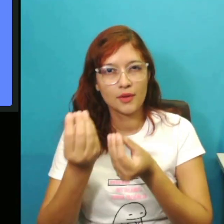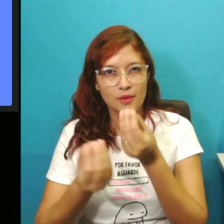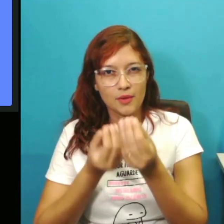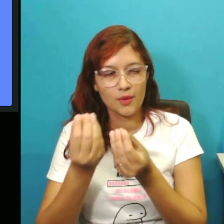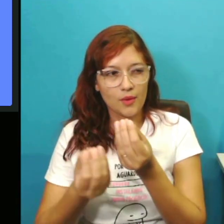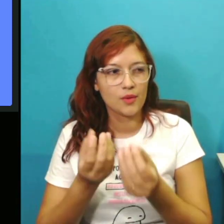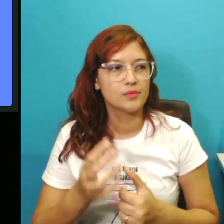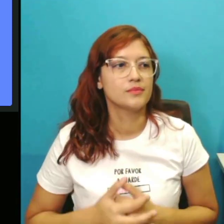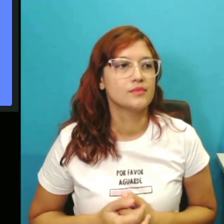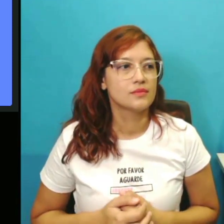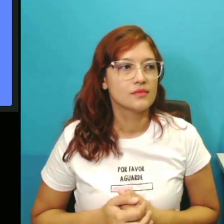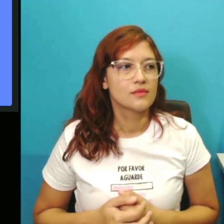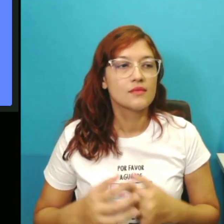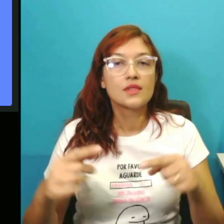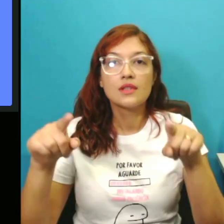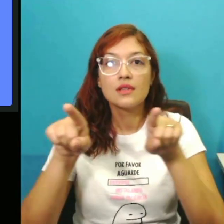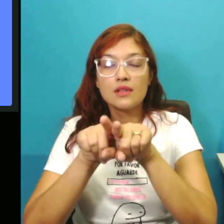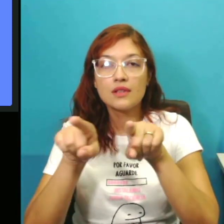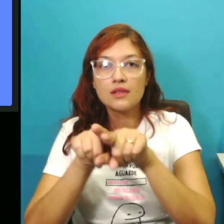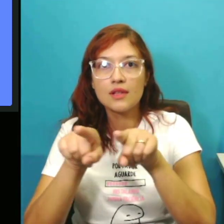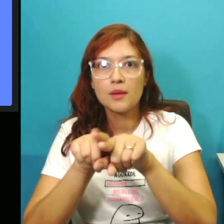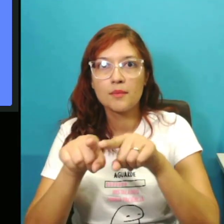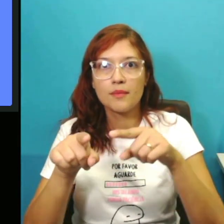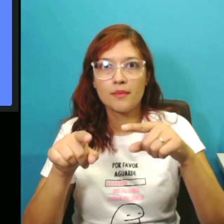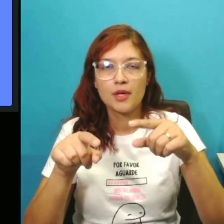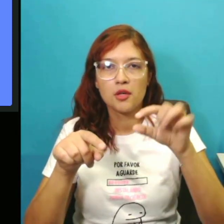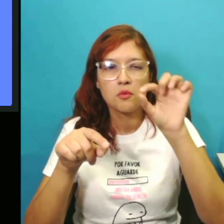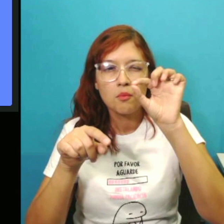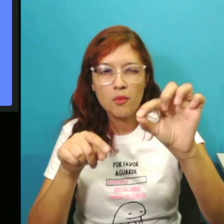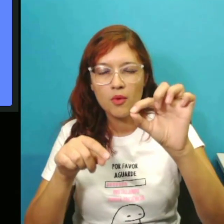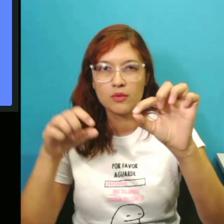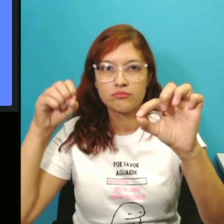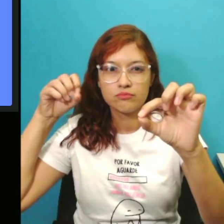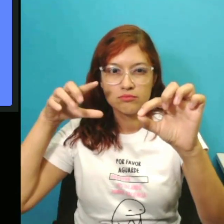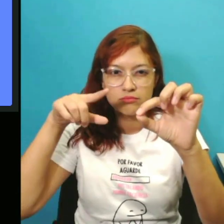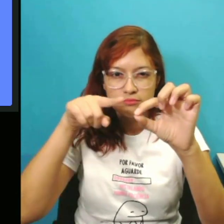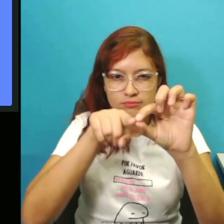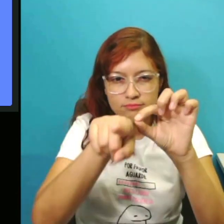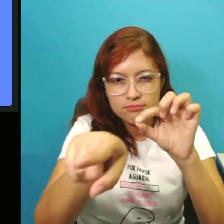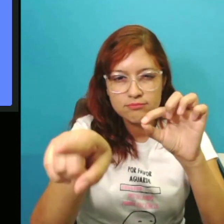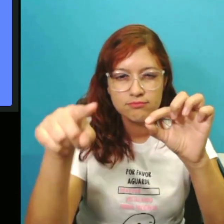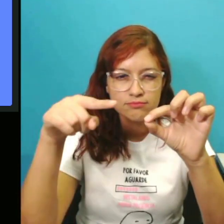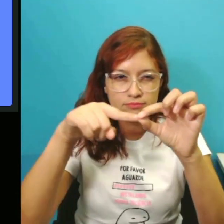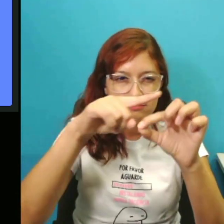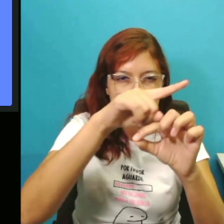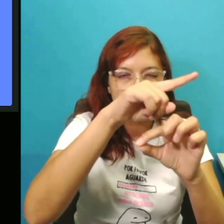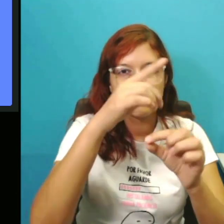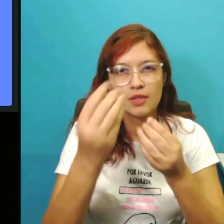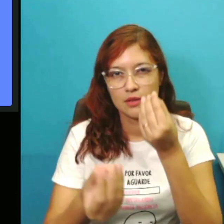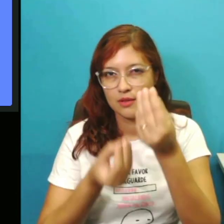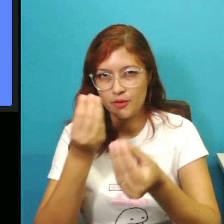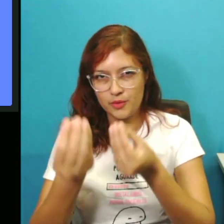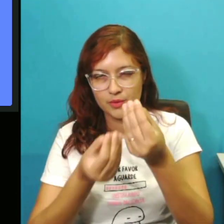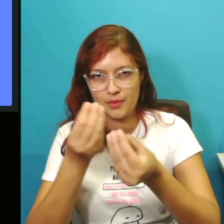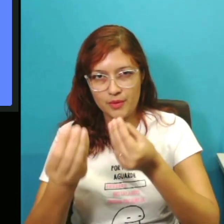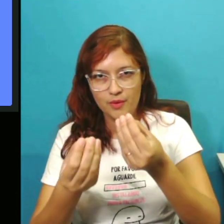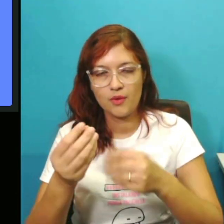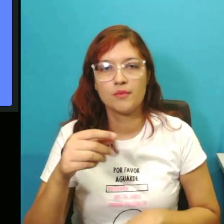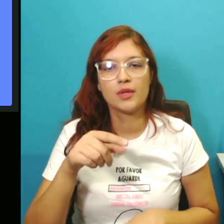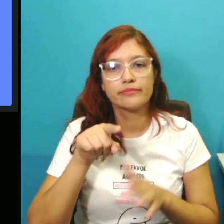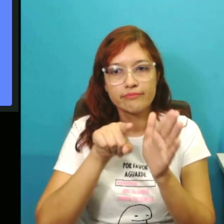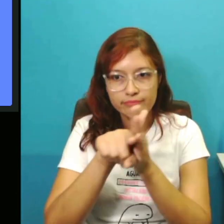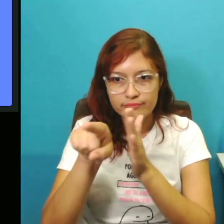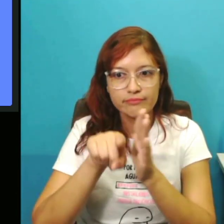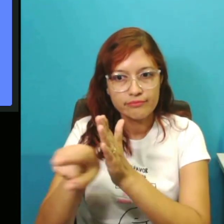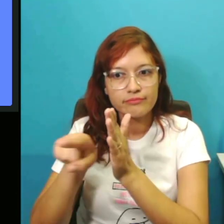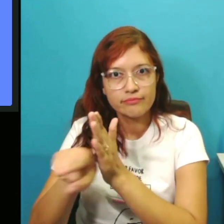como acontece a difração, a interferência da luz, como é que ela